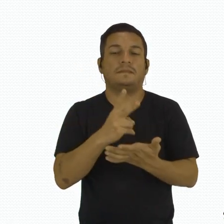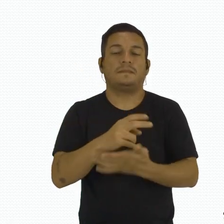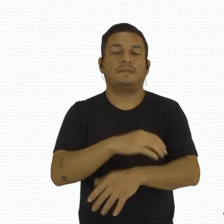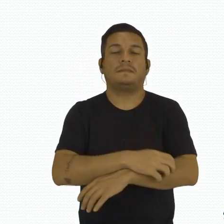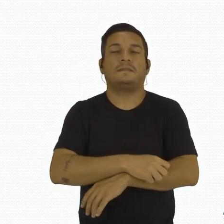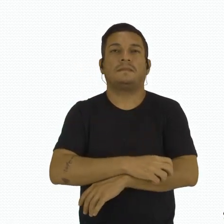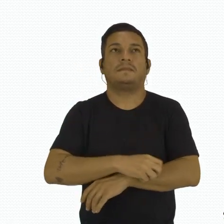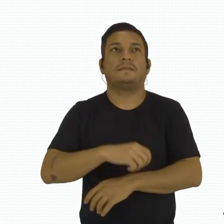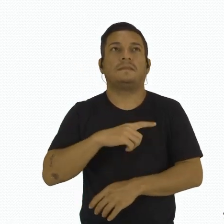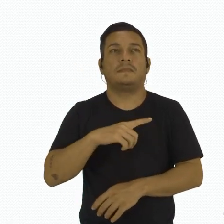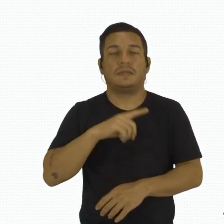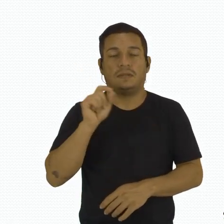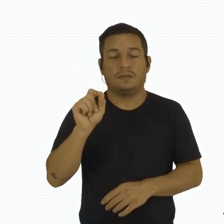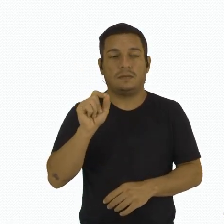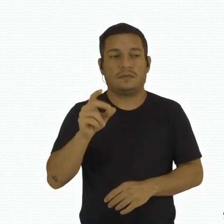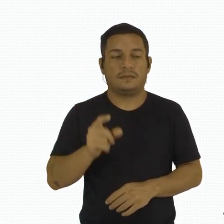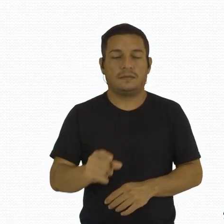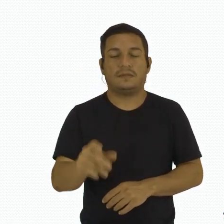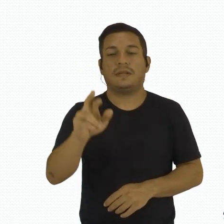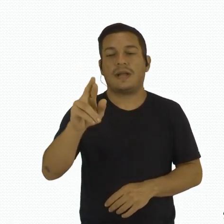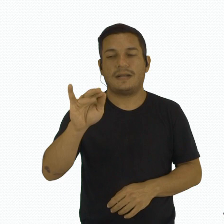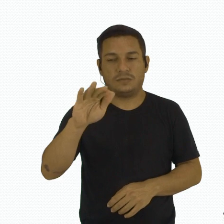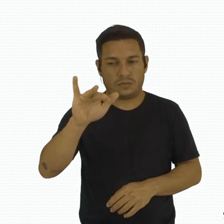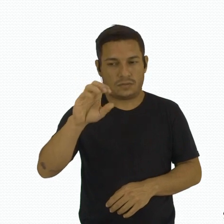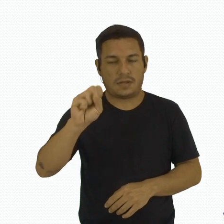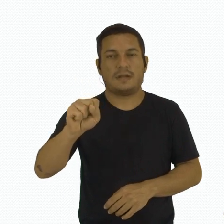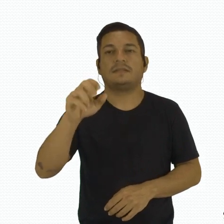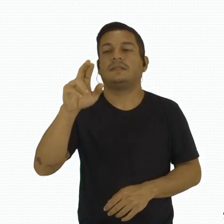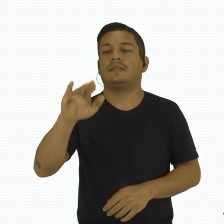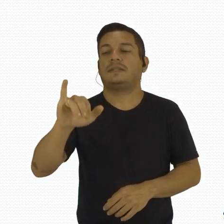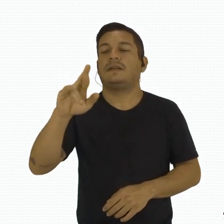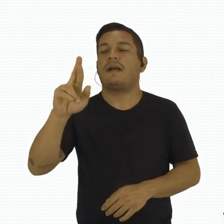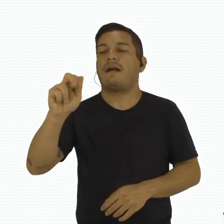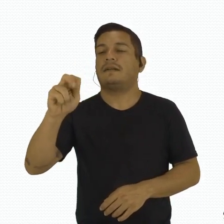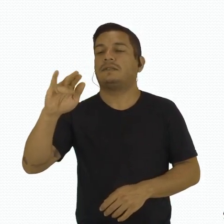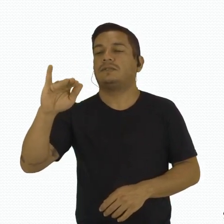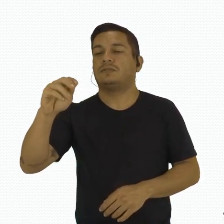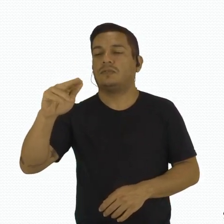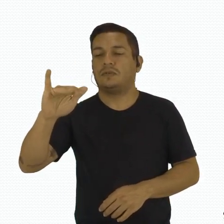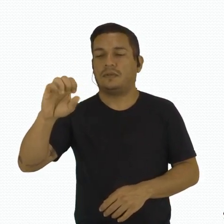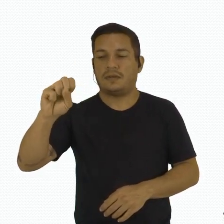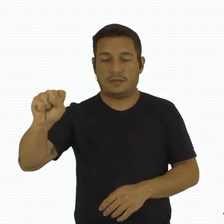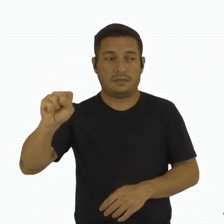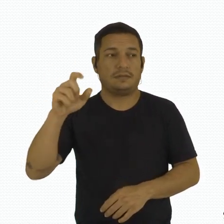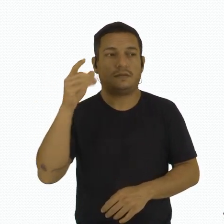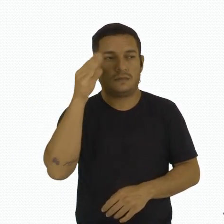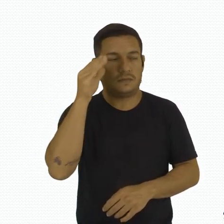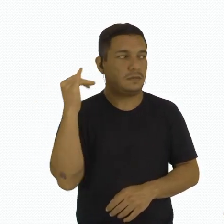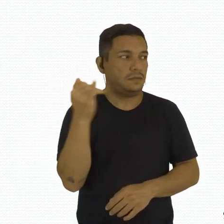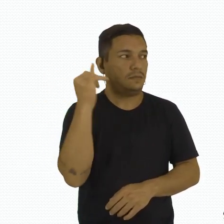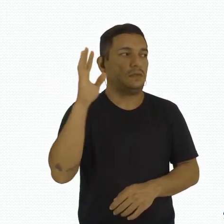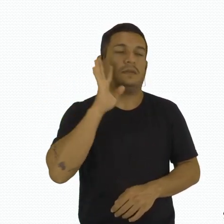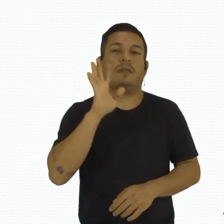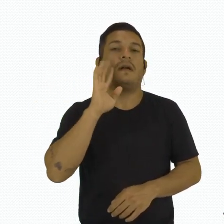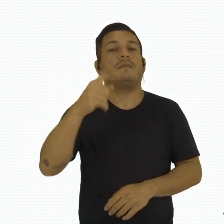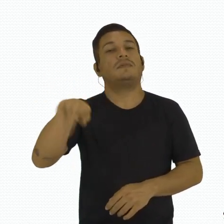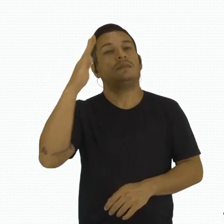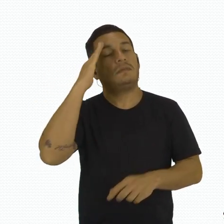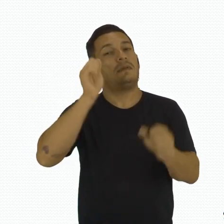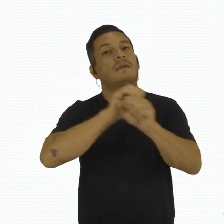existem infinitos racionais e irracionais. Uma curiosidade bem importante aí, bem legal para você entender